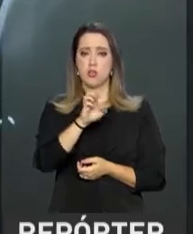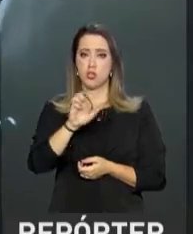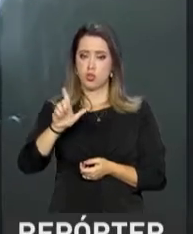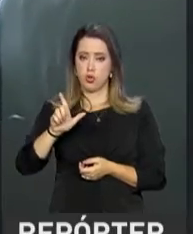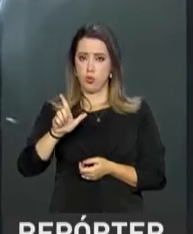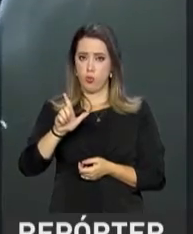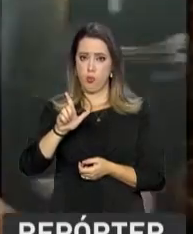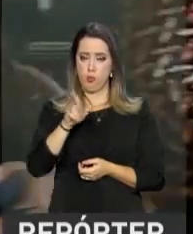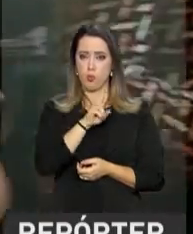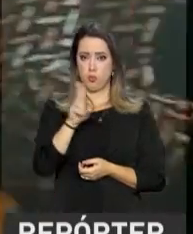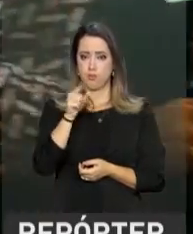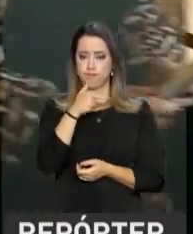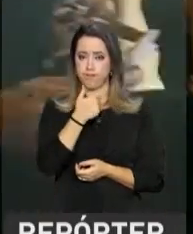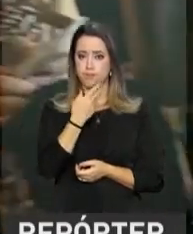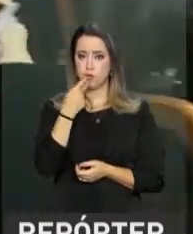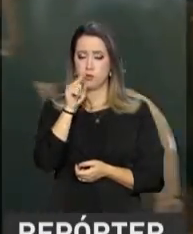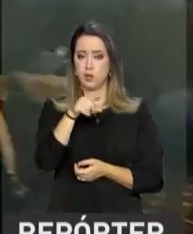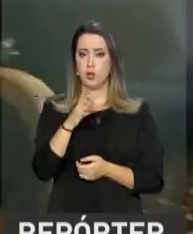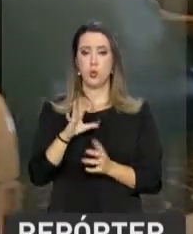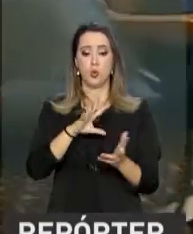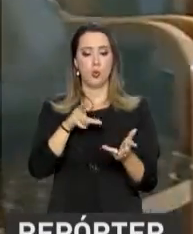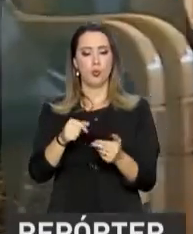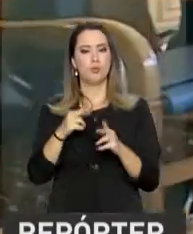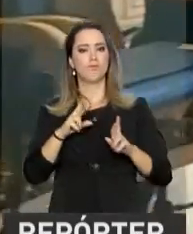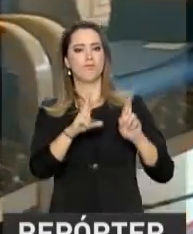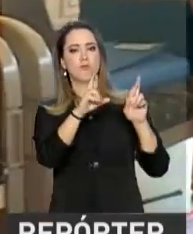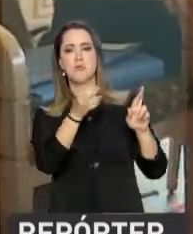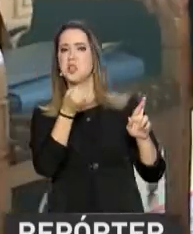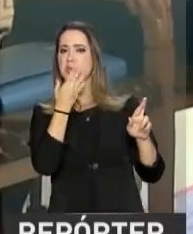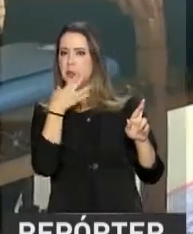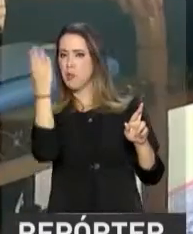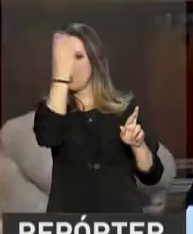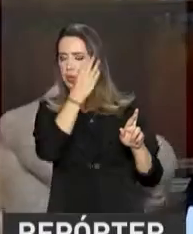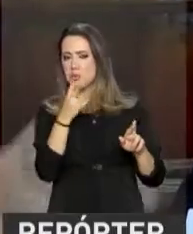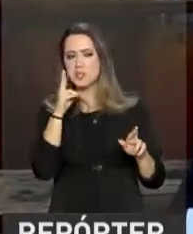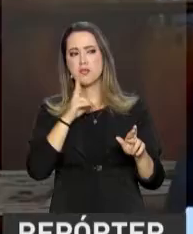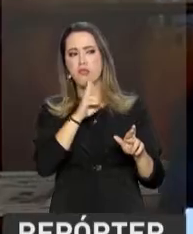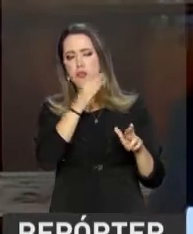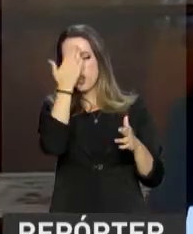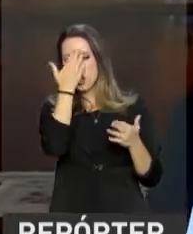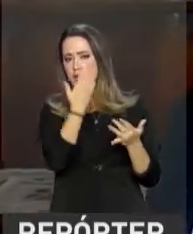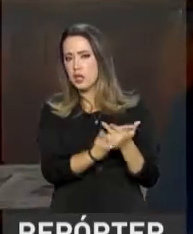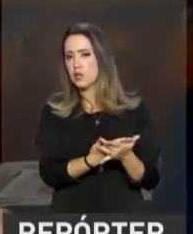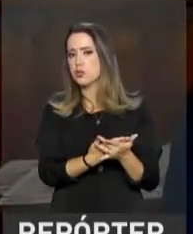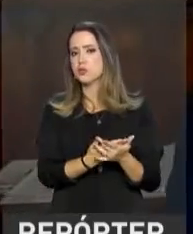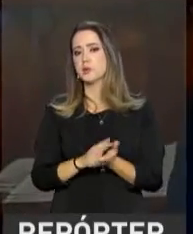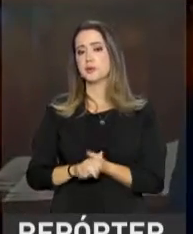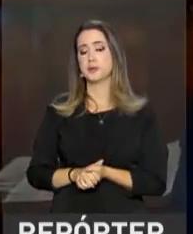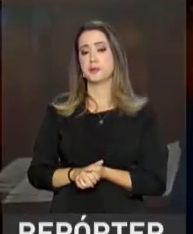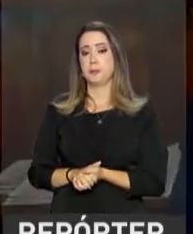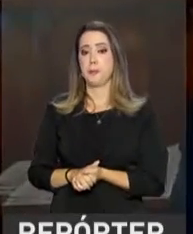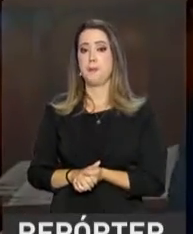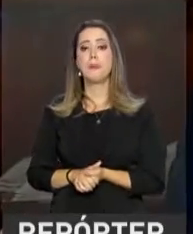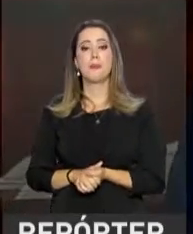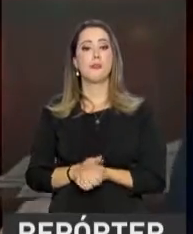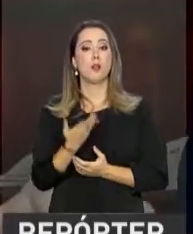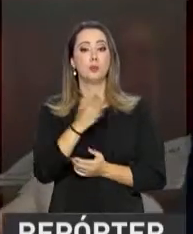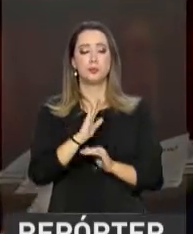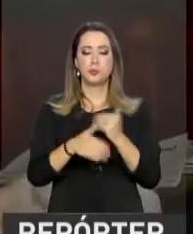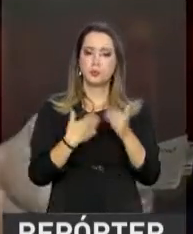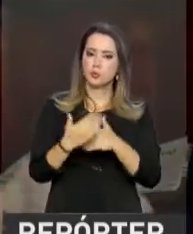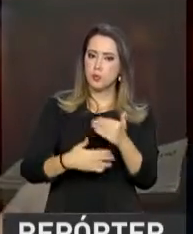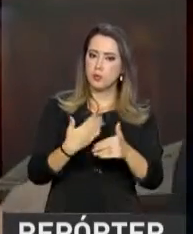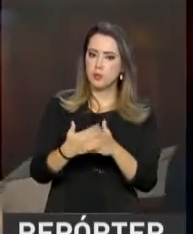internacional tem expectativas positivas em relação ao brasil processo de de reformas internas no brasil